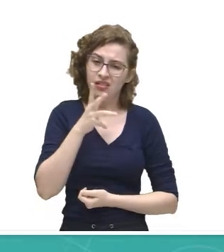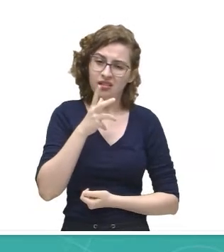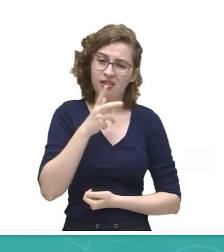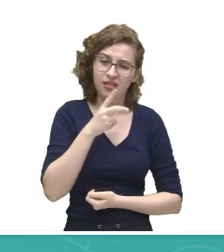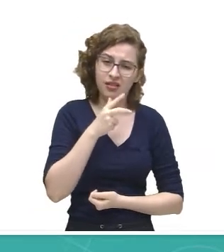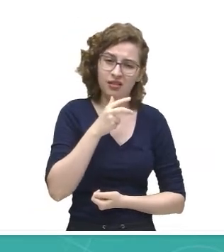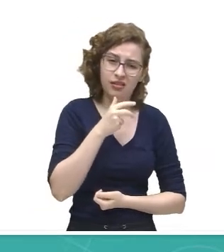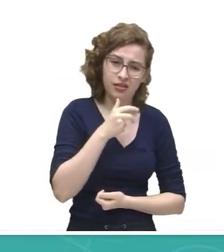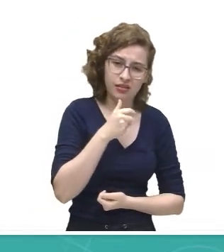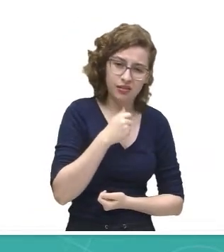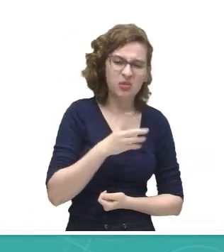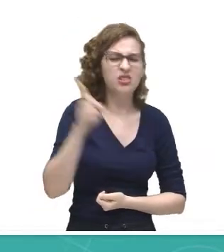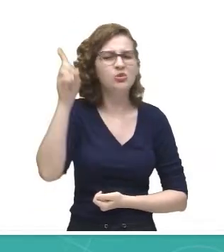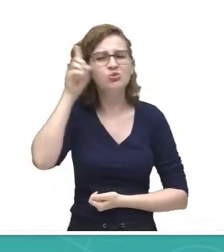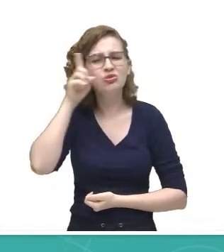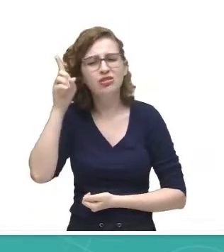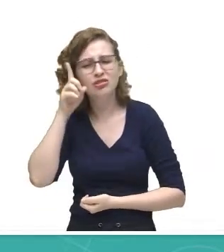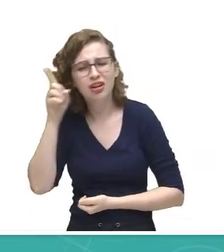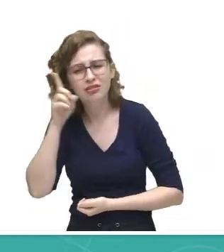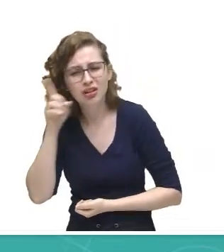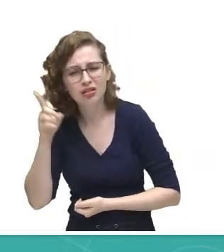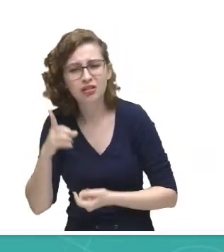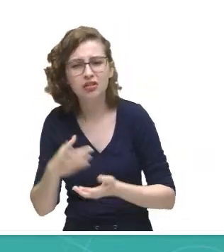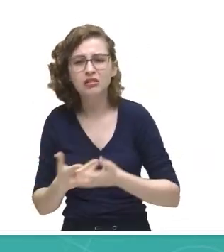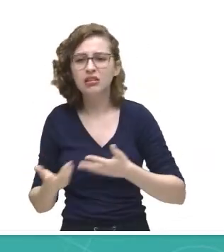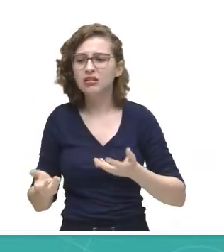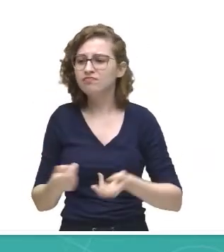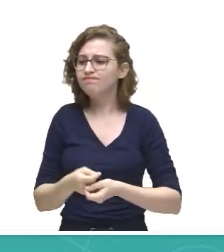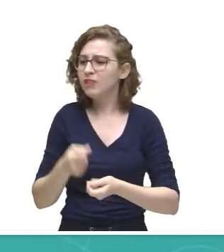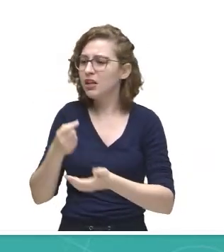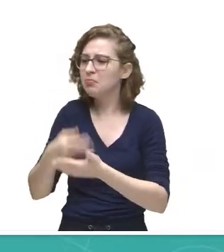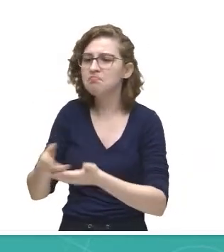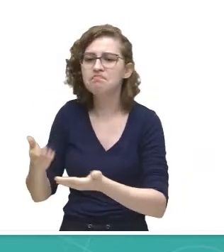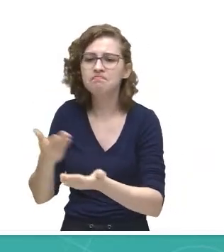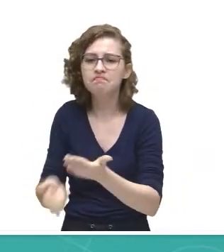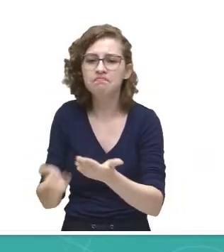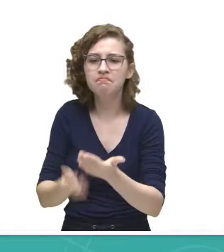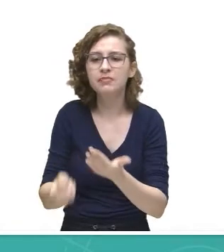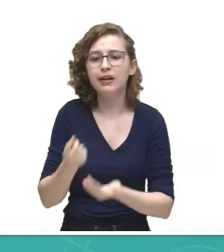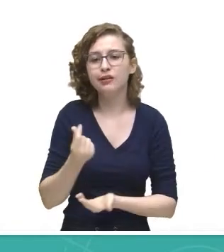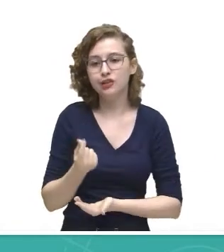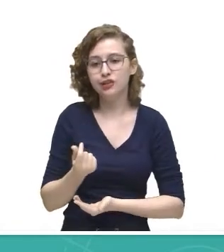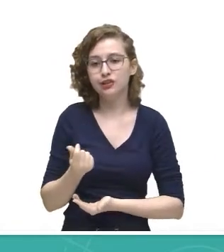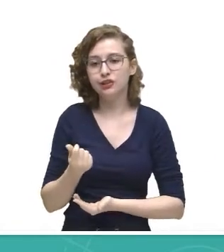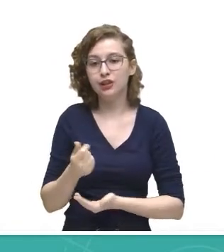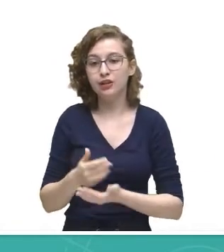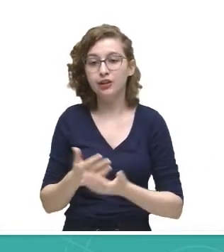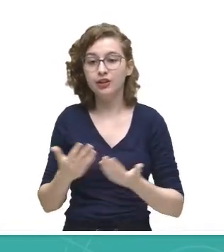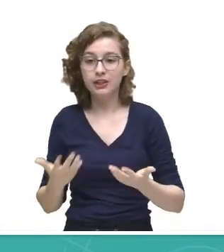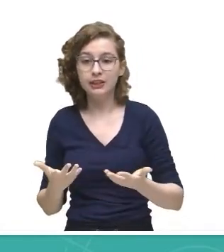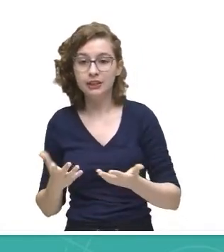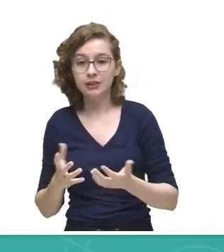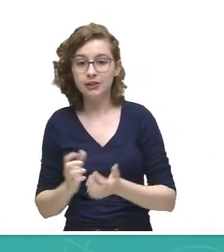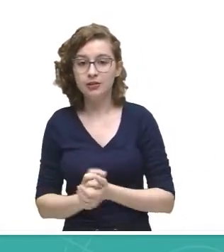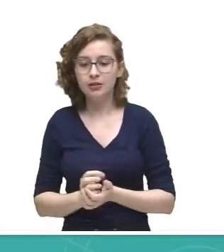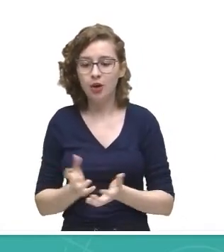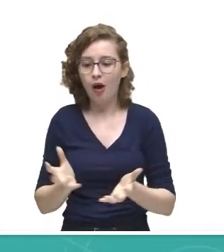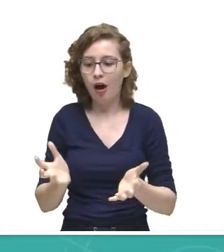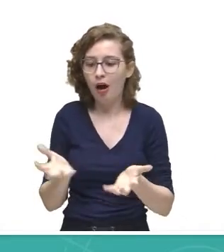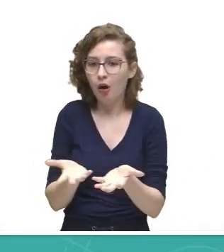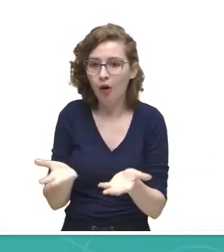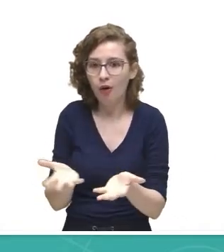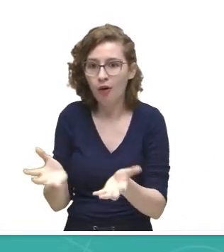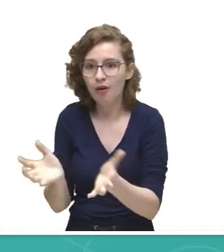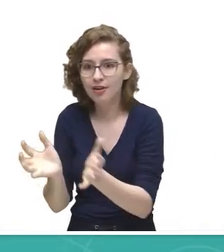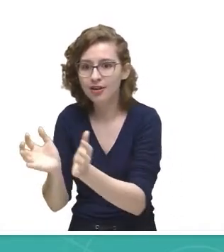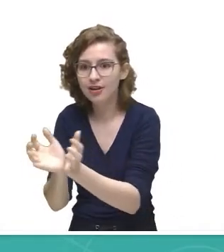tempo era muito longo, ele poderia já estar ali ganhando mais fregueses, tendo ali mais encomendas. Então ele faz o